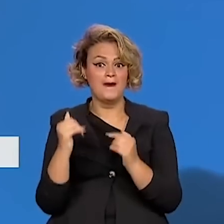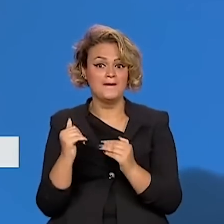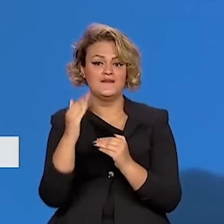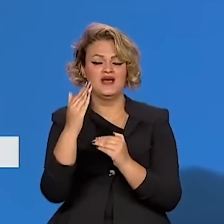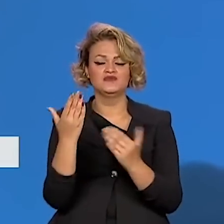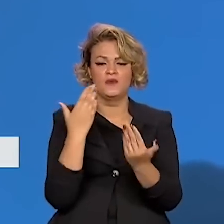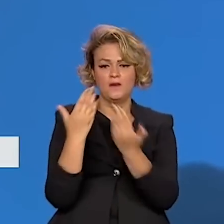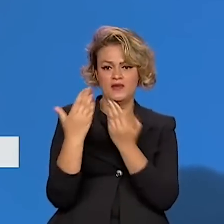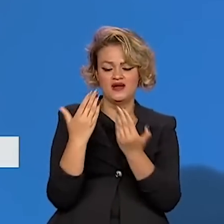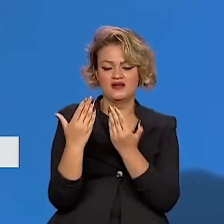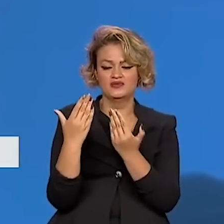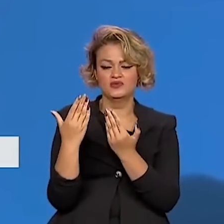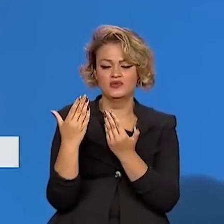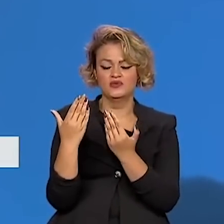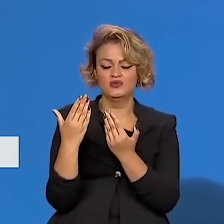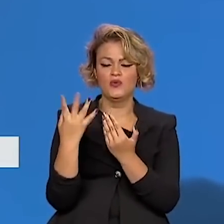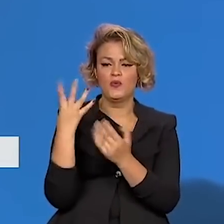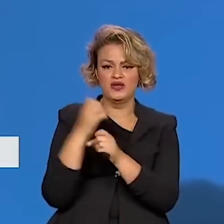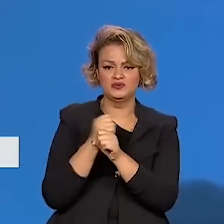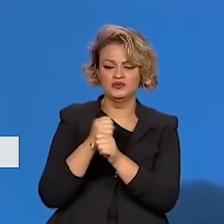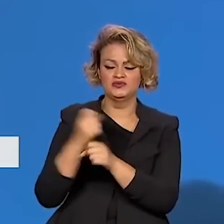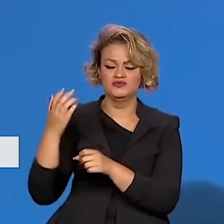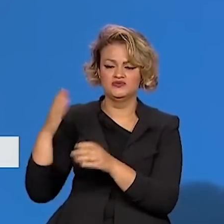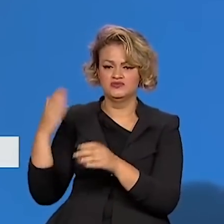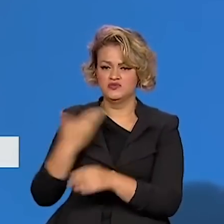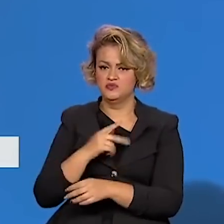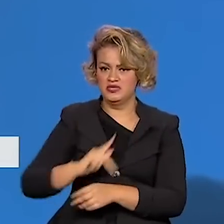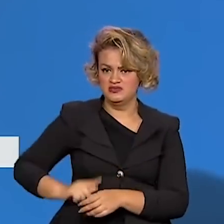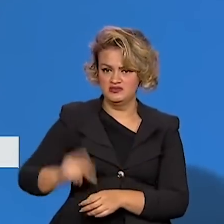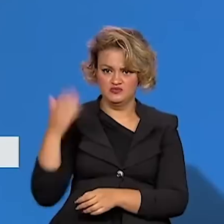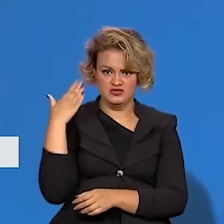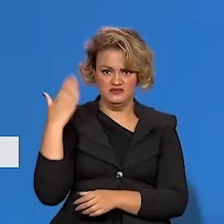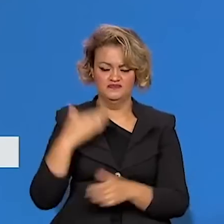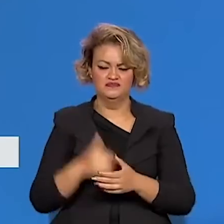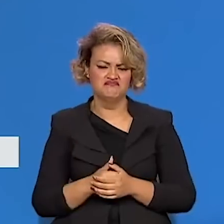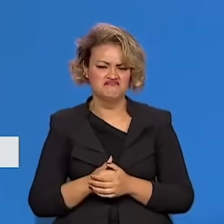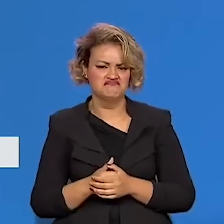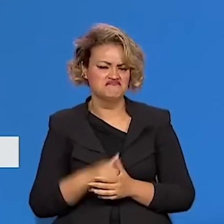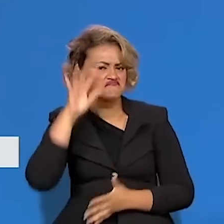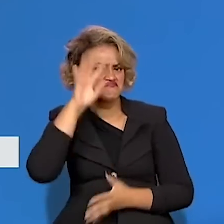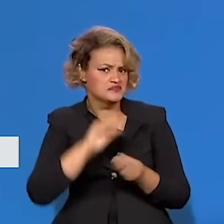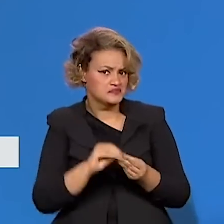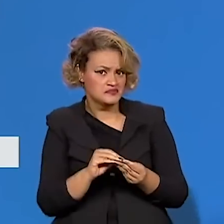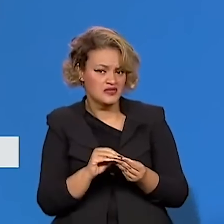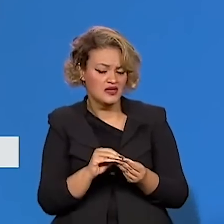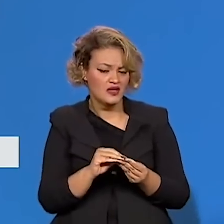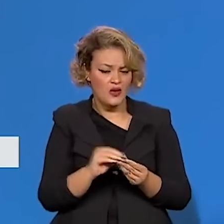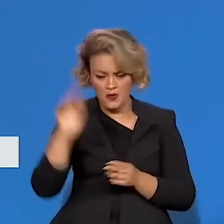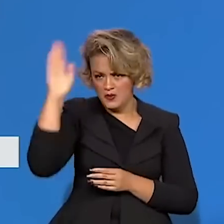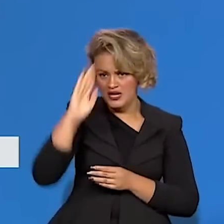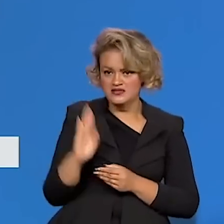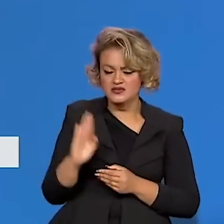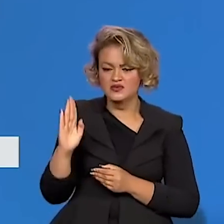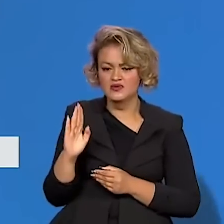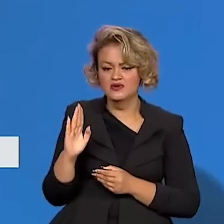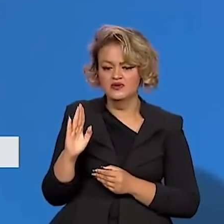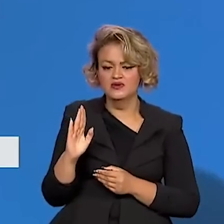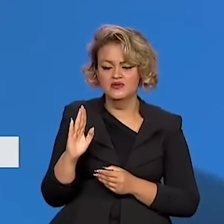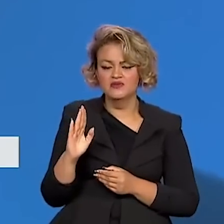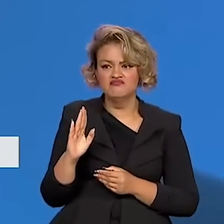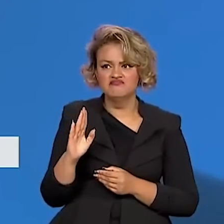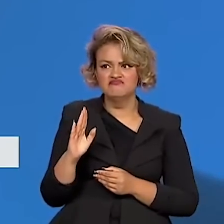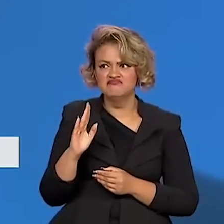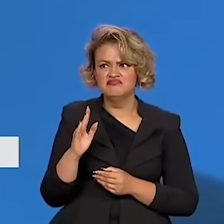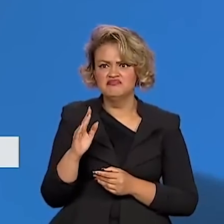investido em quatro anos ou seja significa que o nosso país ficou